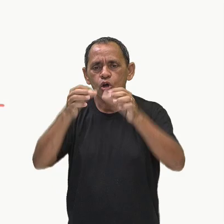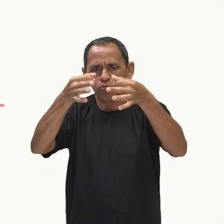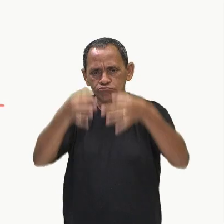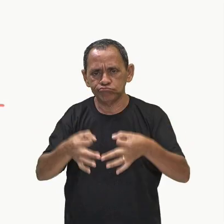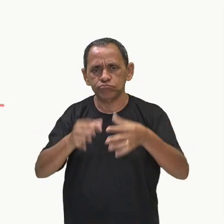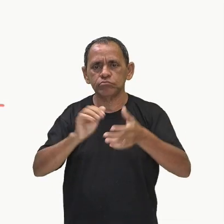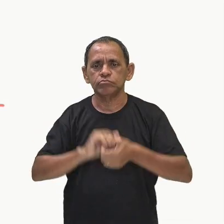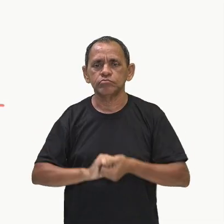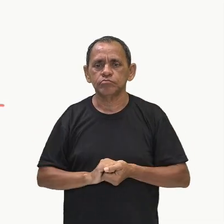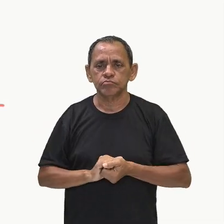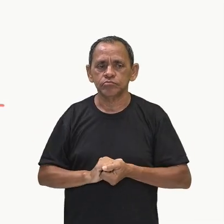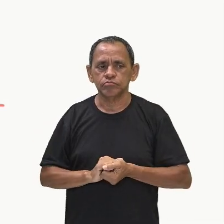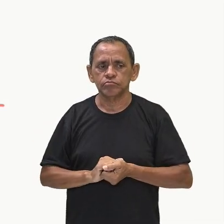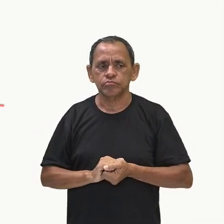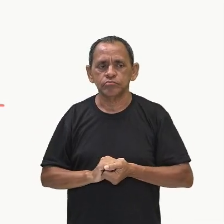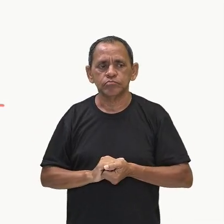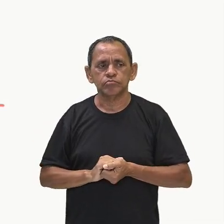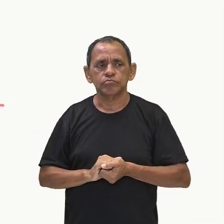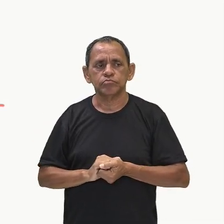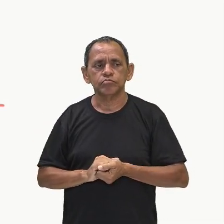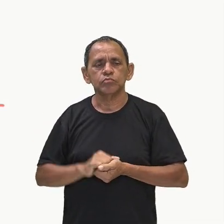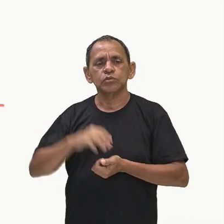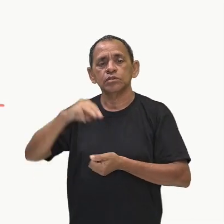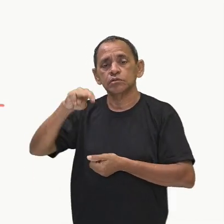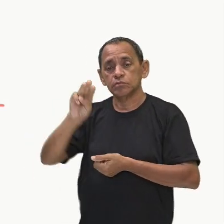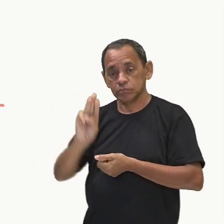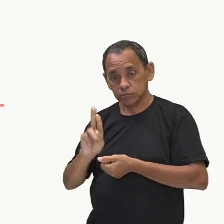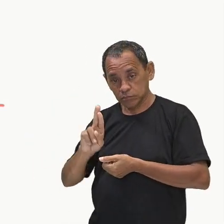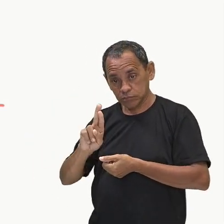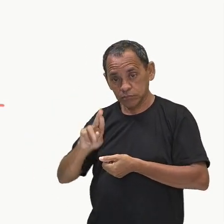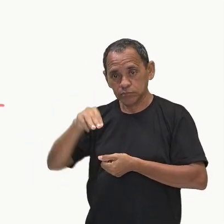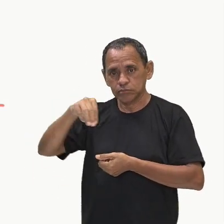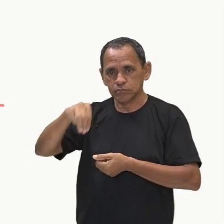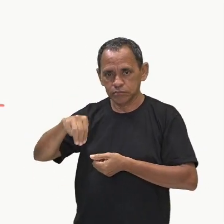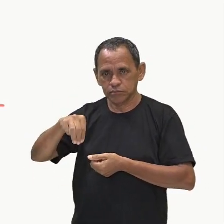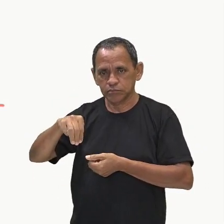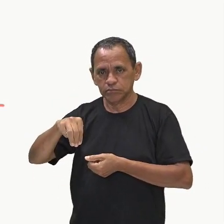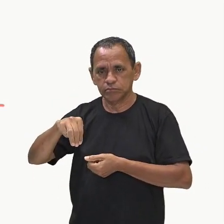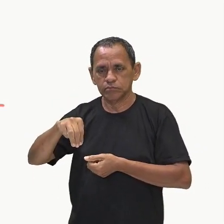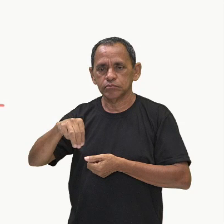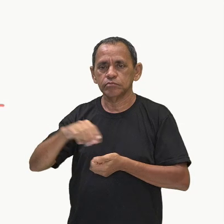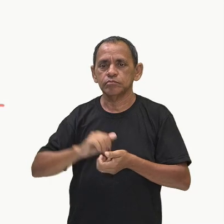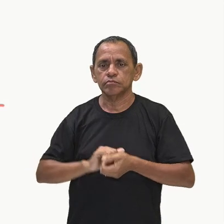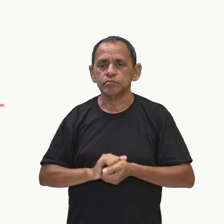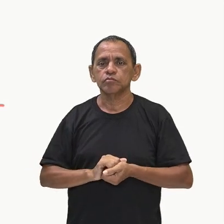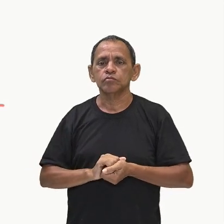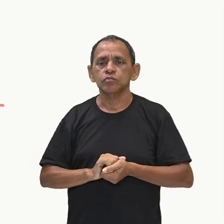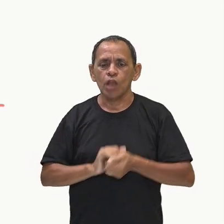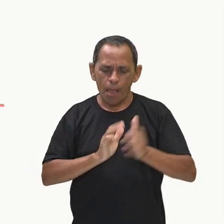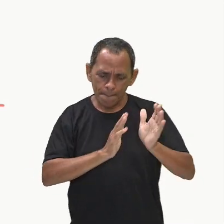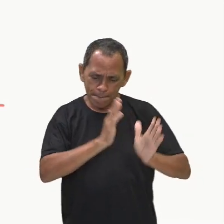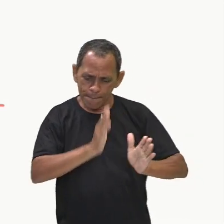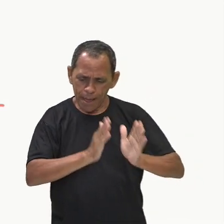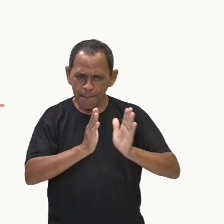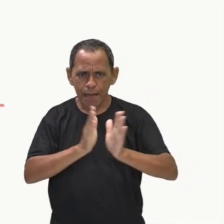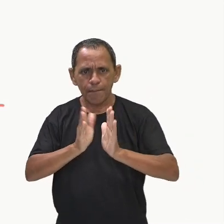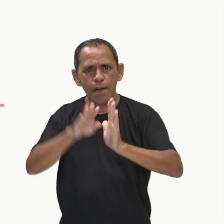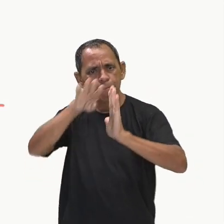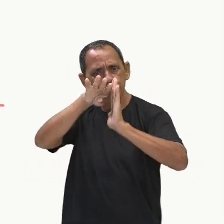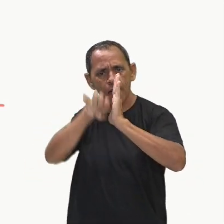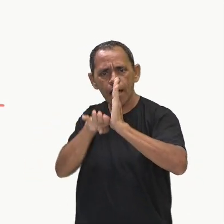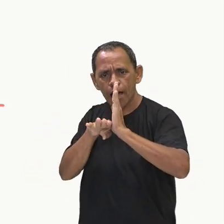RNA mensageiro, né? Essa informação é justamente a ordem, né, que se